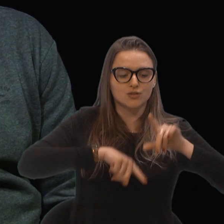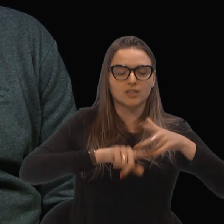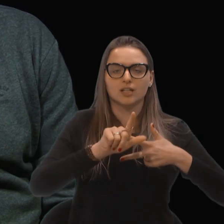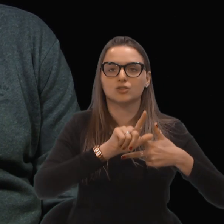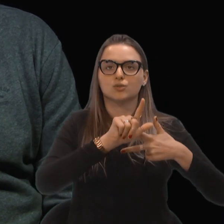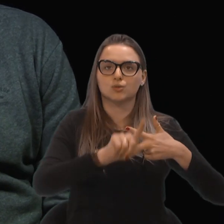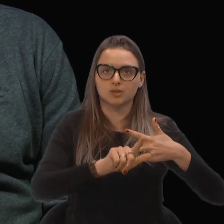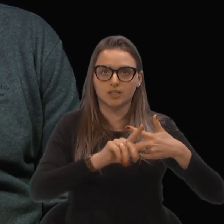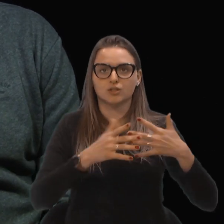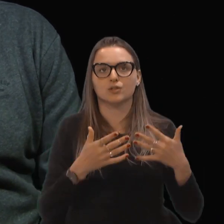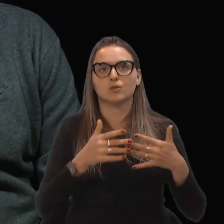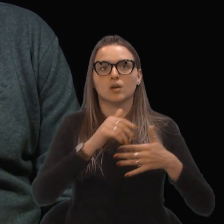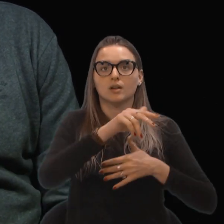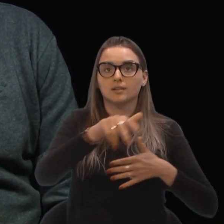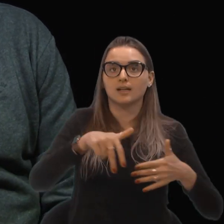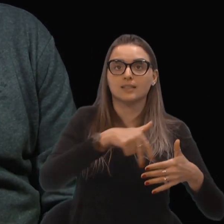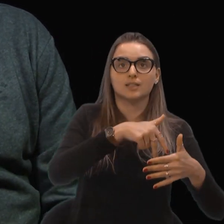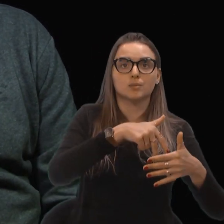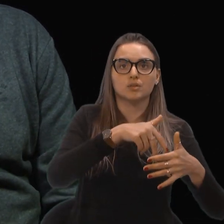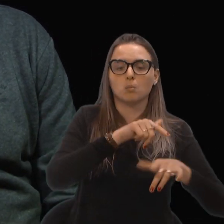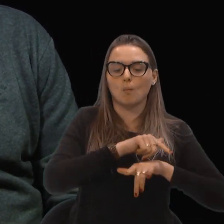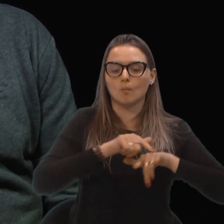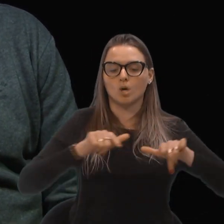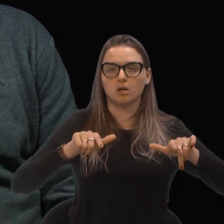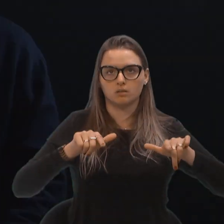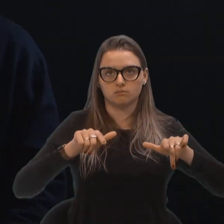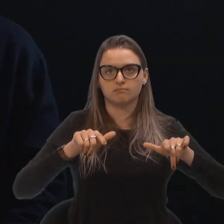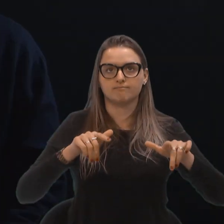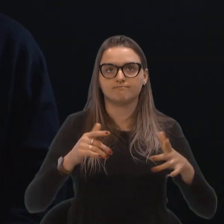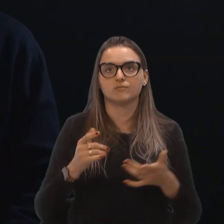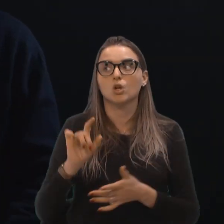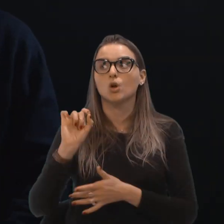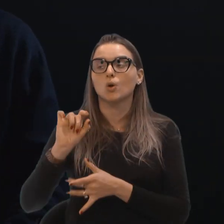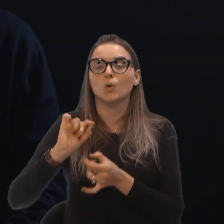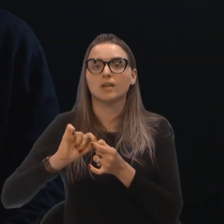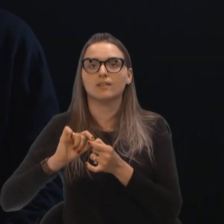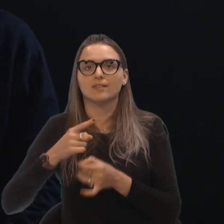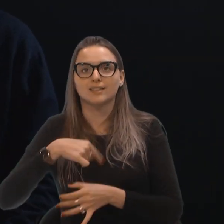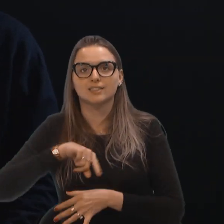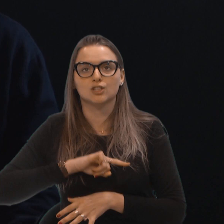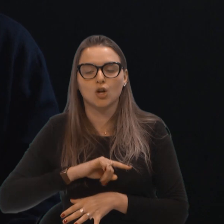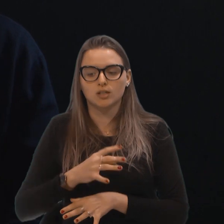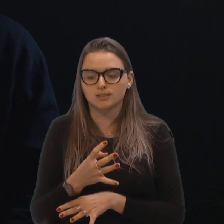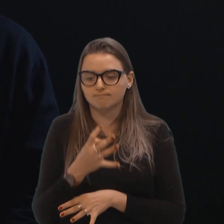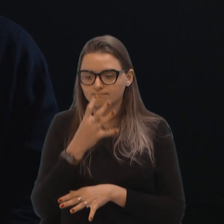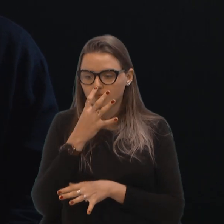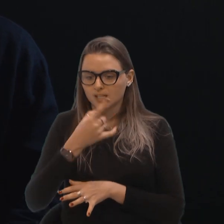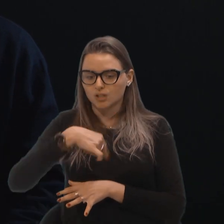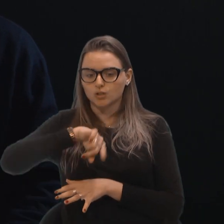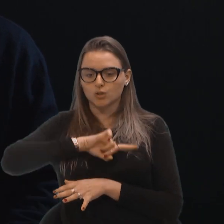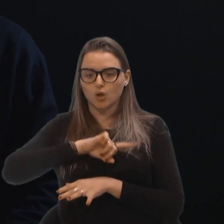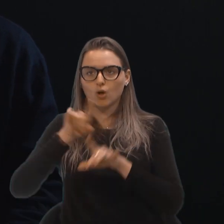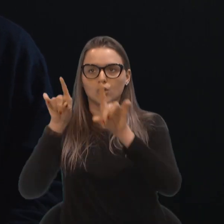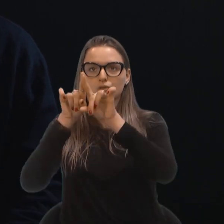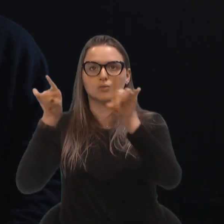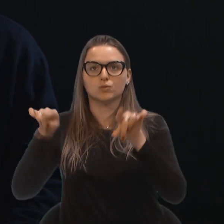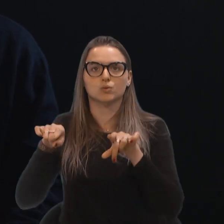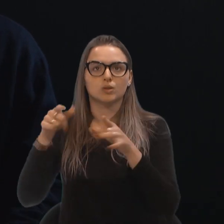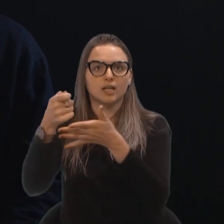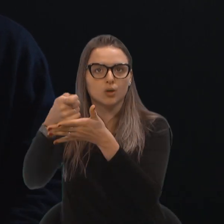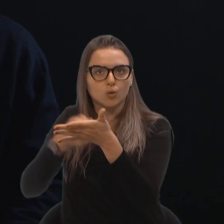da atividade legislativa. A tribuna está vazia. A parte que nos toca, nós servidores de